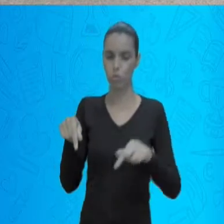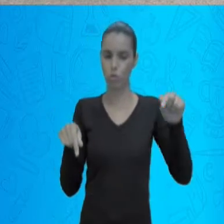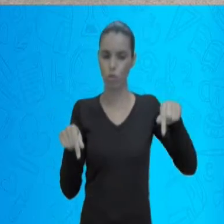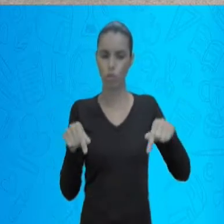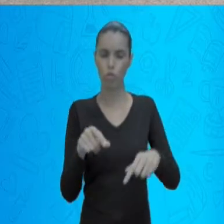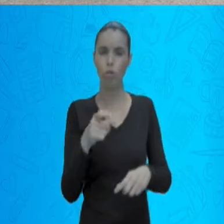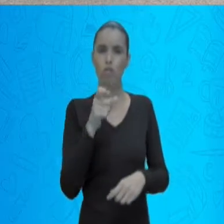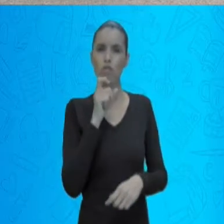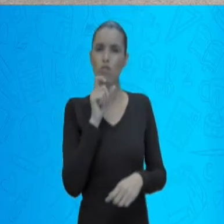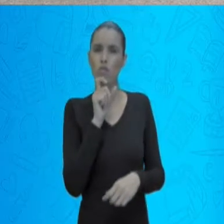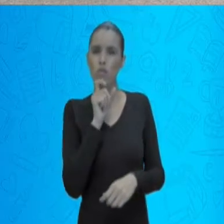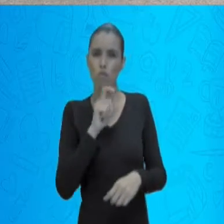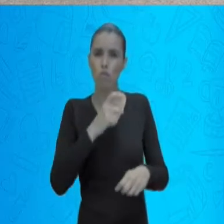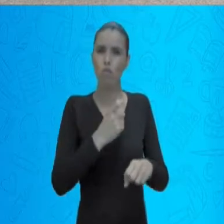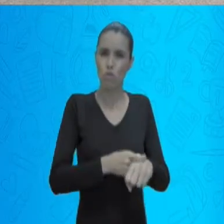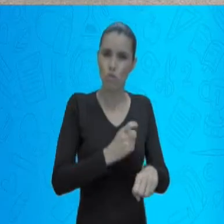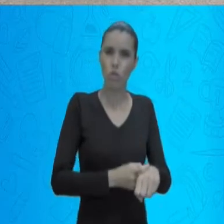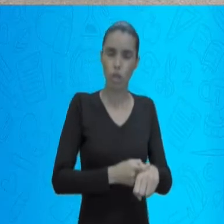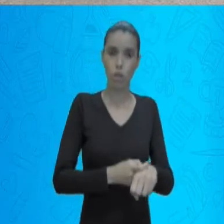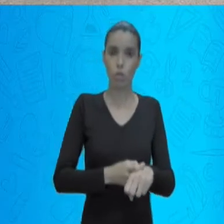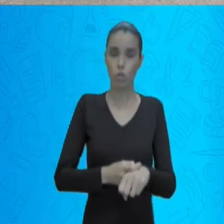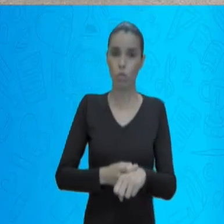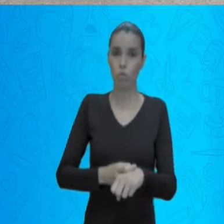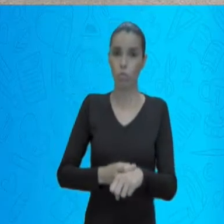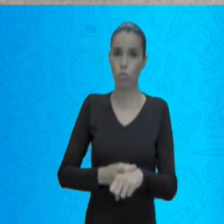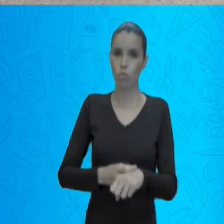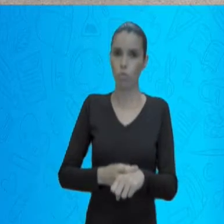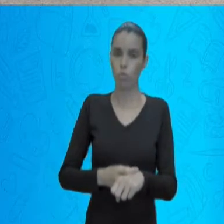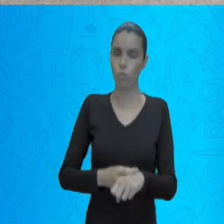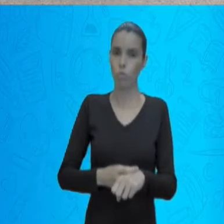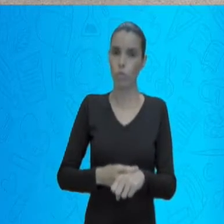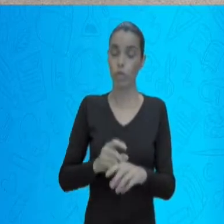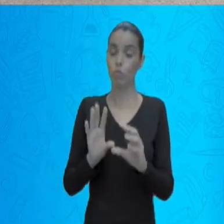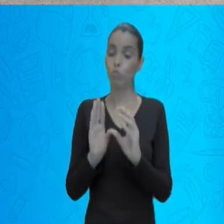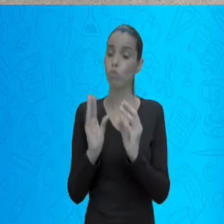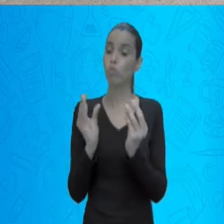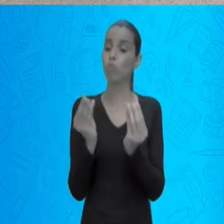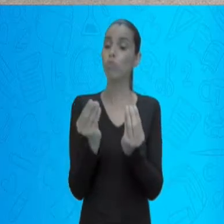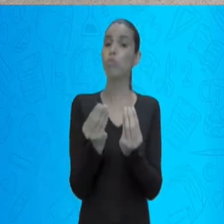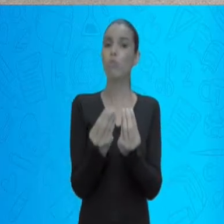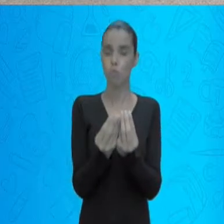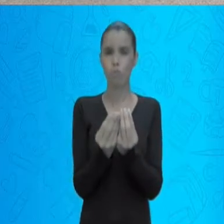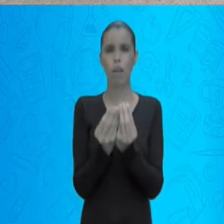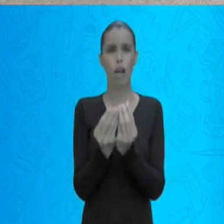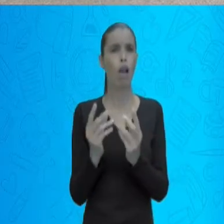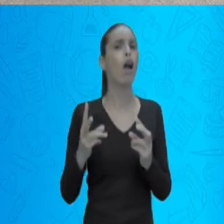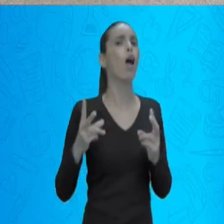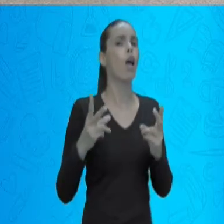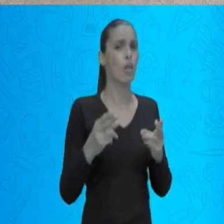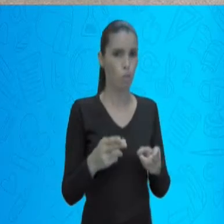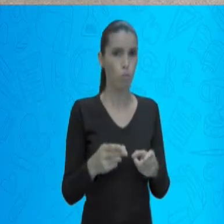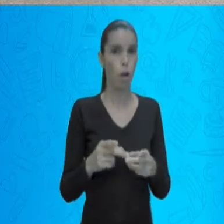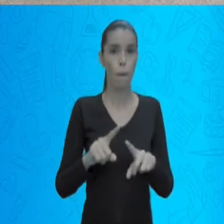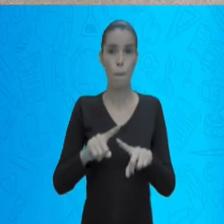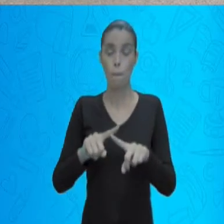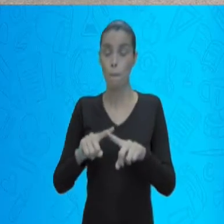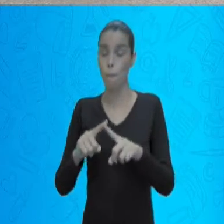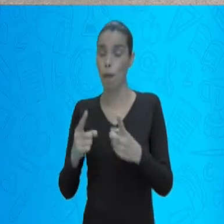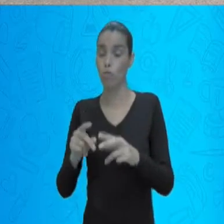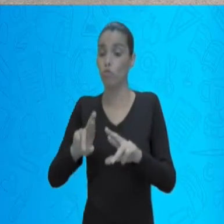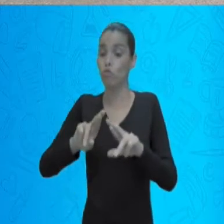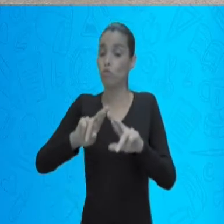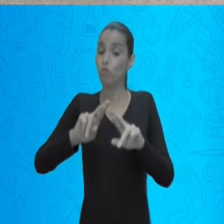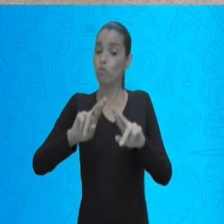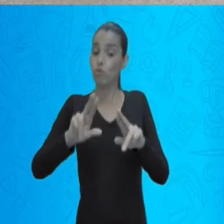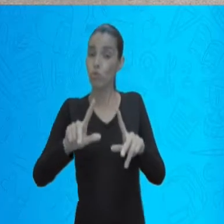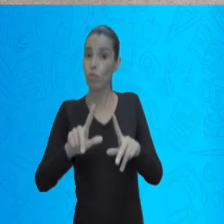mesma substância. Essa substância, ela se encontra em dois estados físicos diferentes em